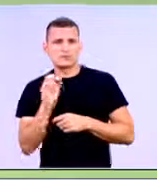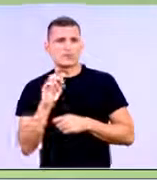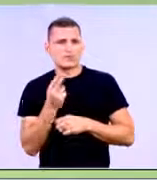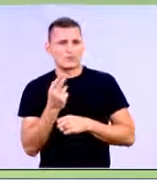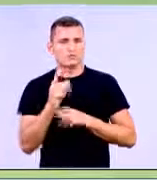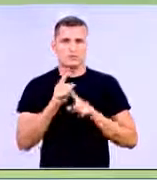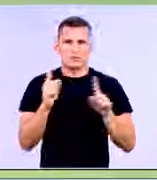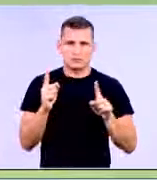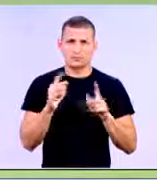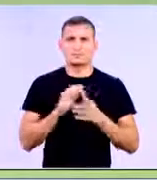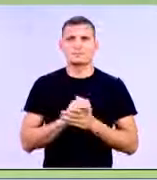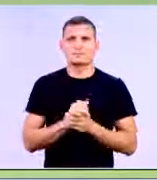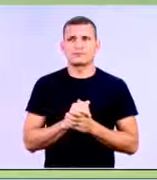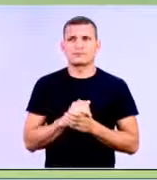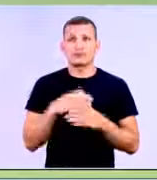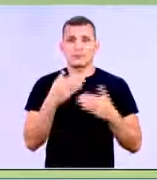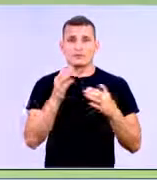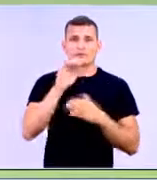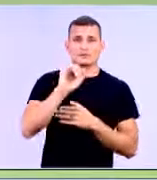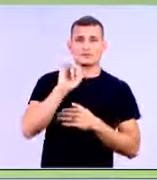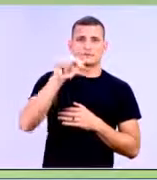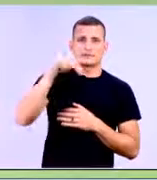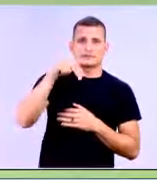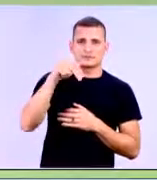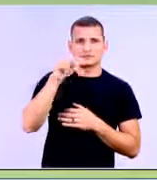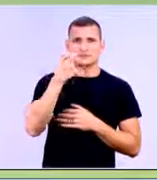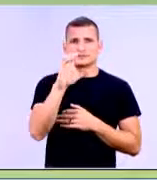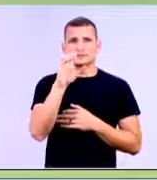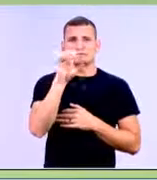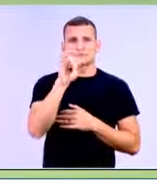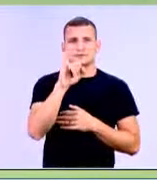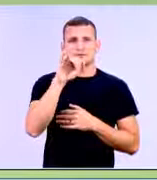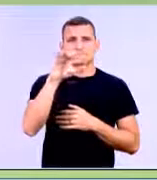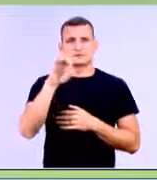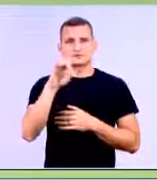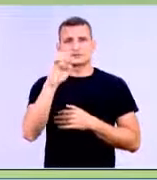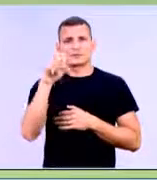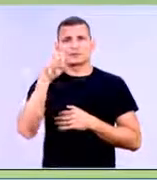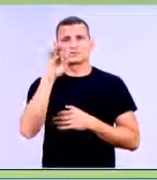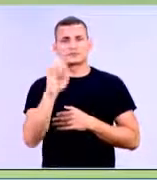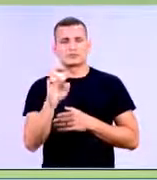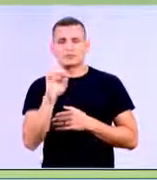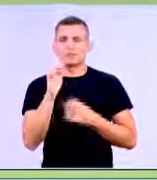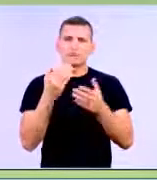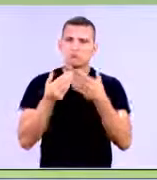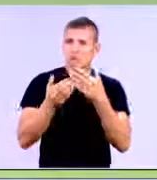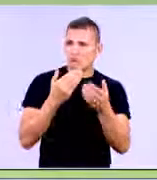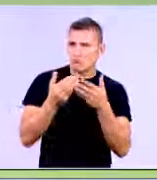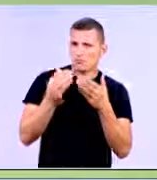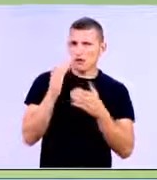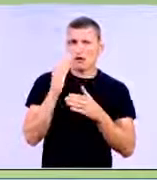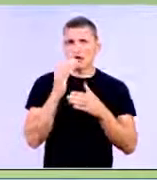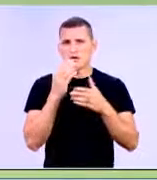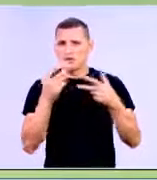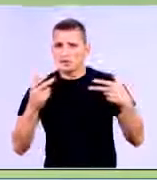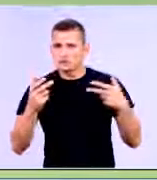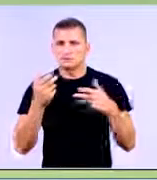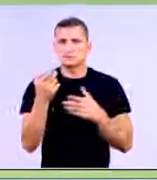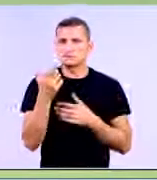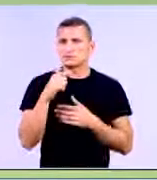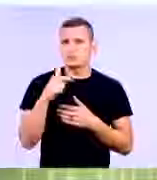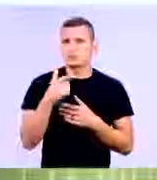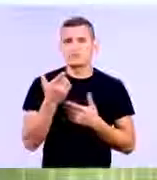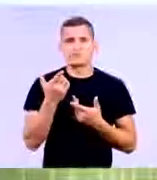falamos aí em incidente de segurança, qualquer ação que não esteja prevista,